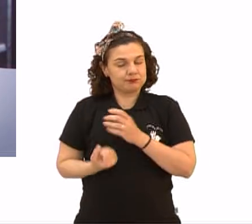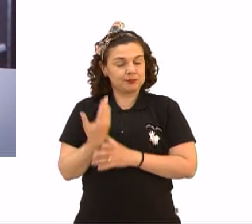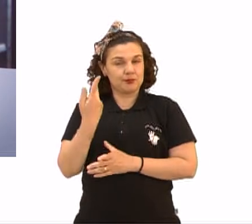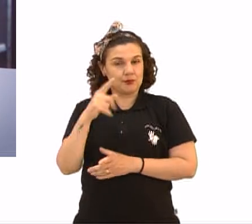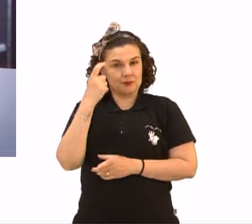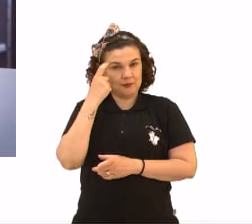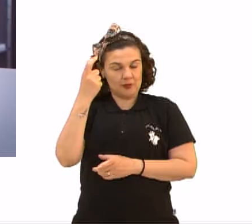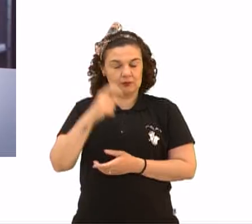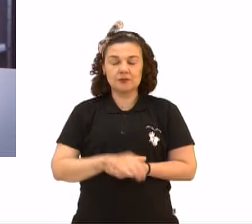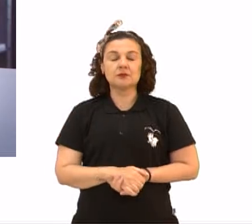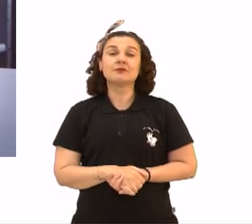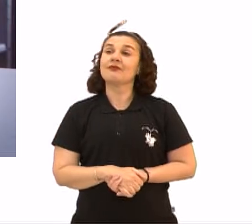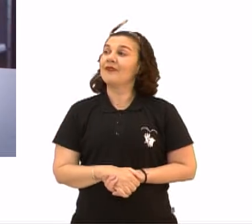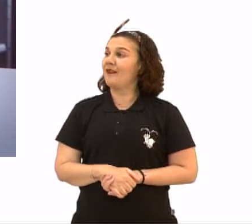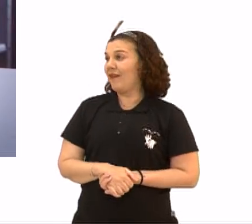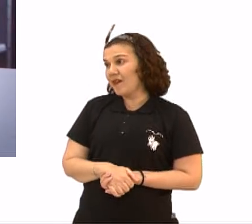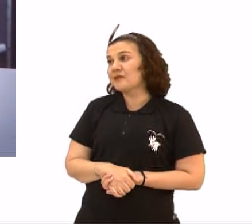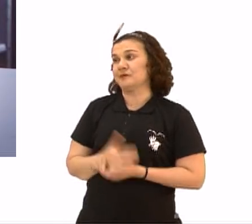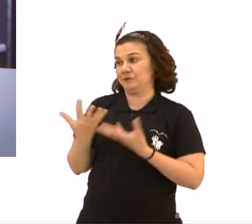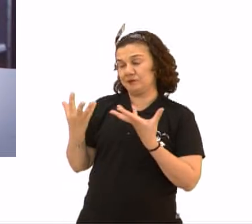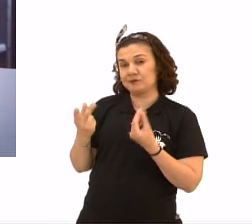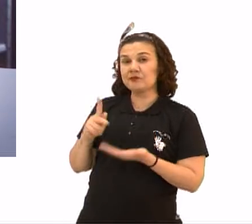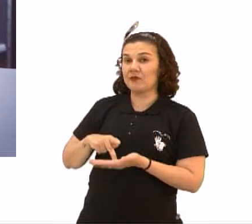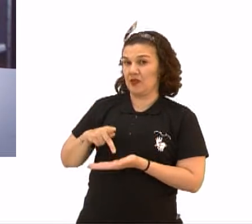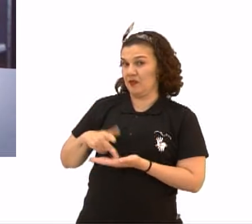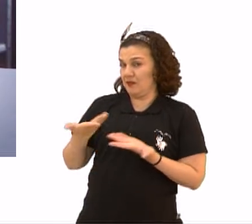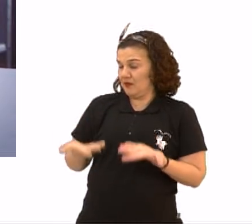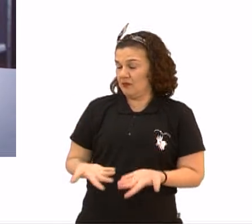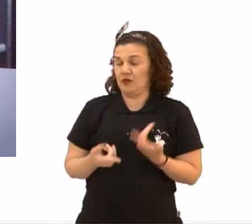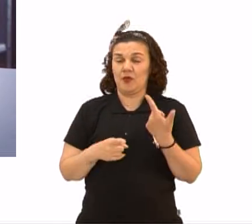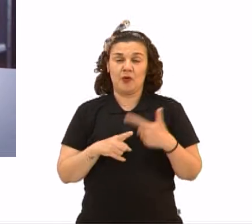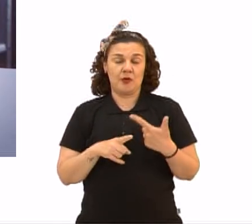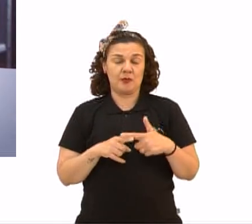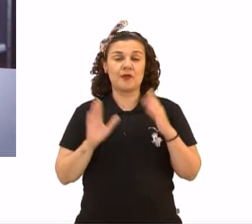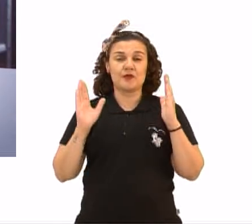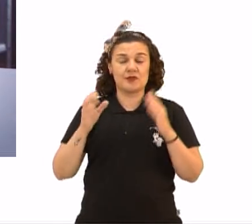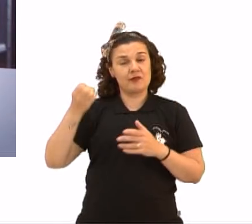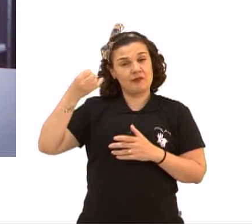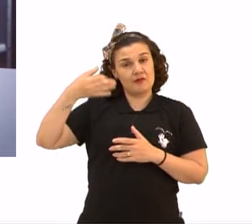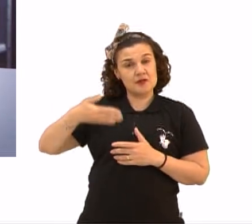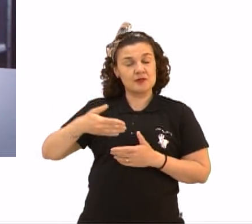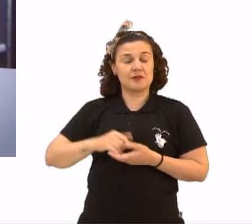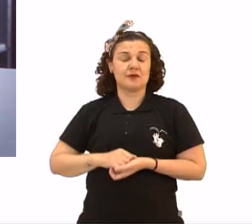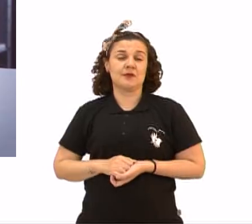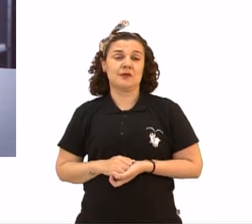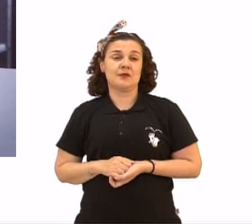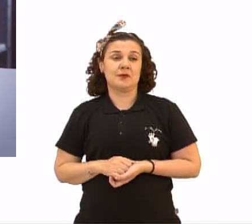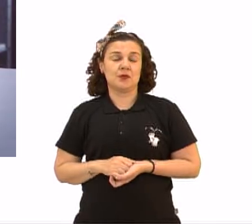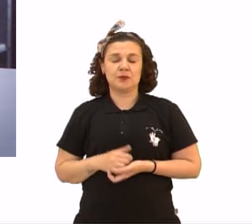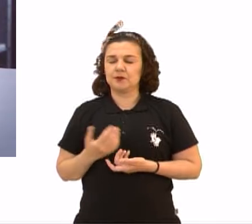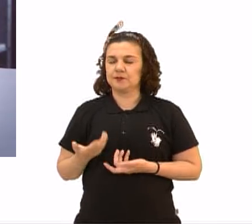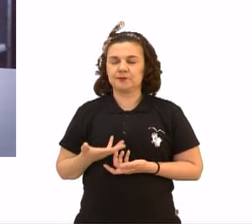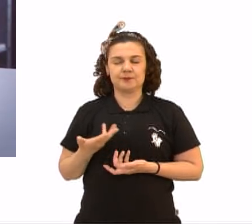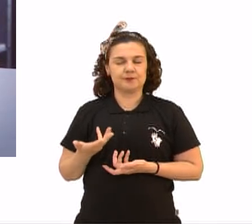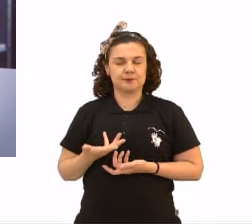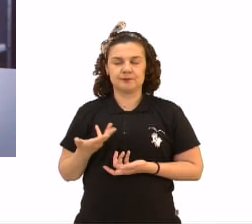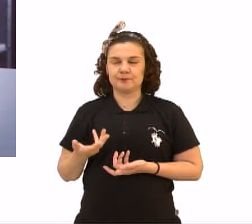não? Uhum. Em vários, na verdade, assim, sabe? Em vários. Como eu falei, o